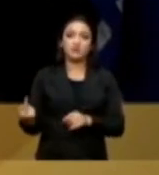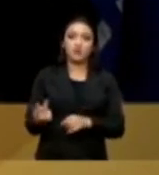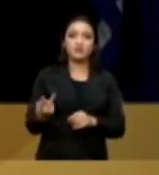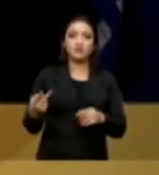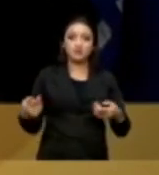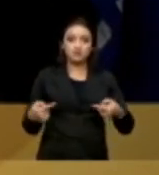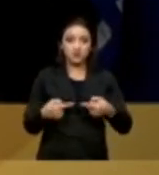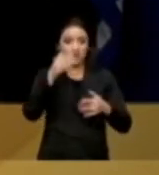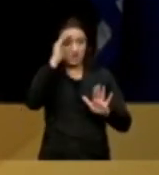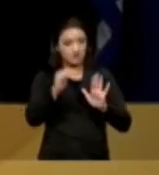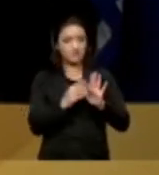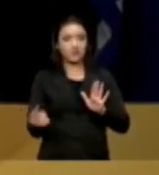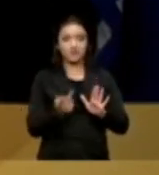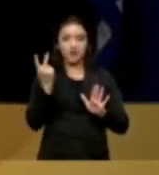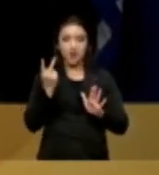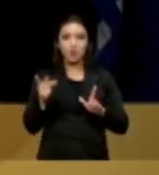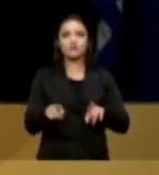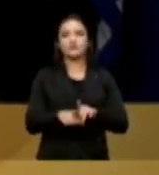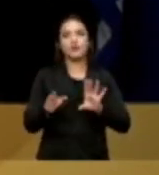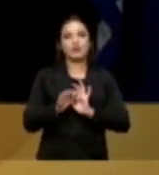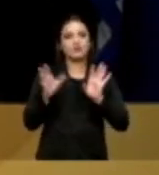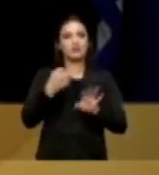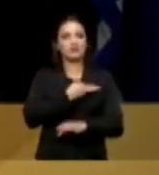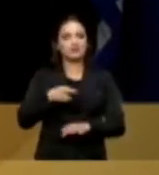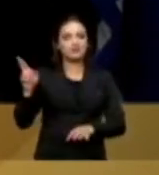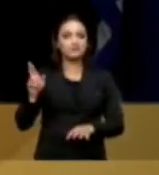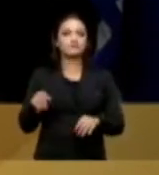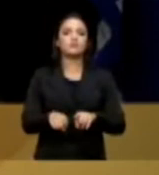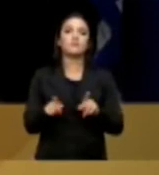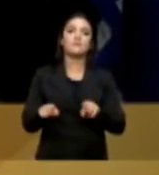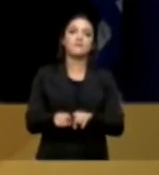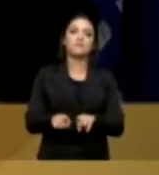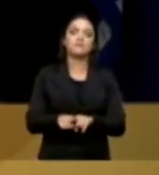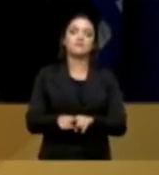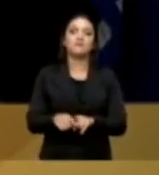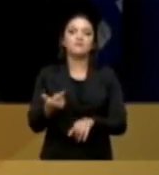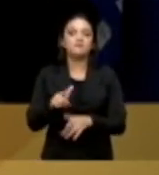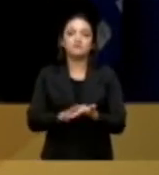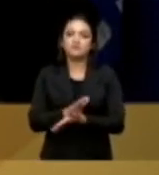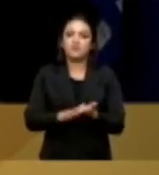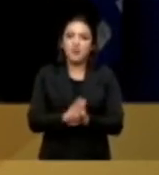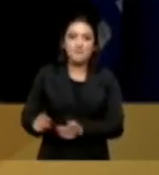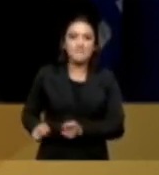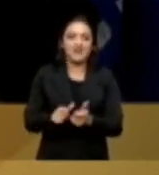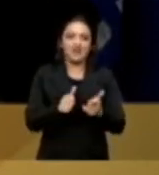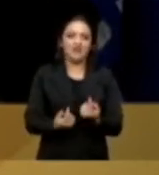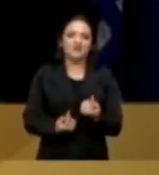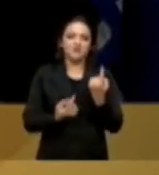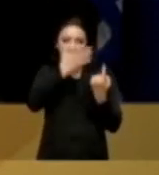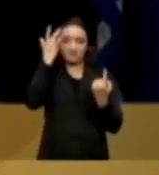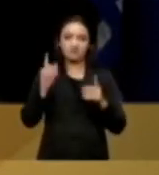constitucionais, prestigiando a liberdade de crença, sem violar a laicidade do Estado nem a isonomia. Já